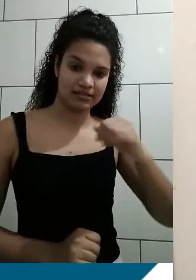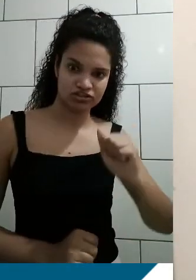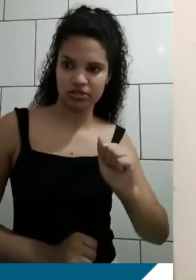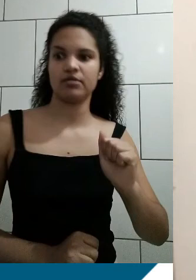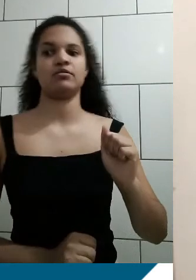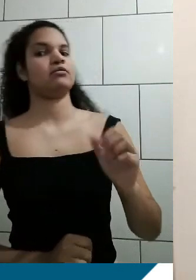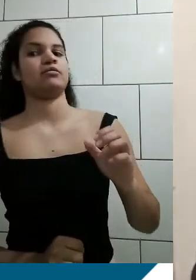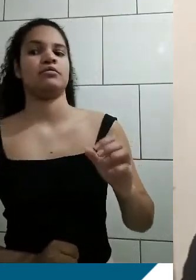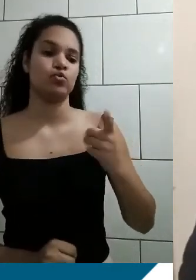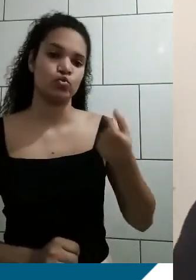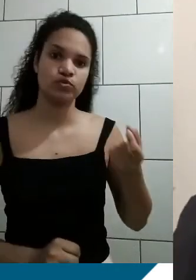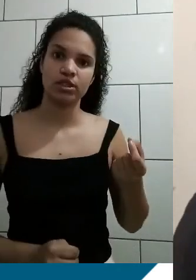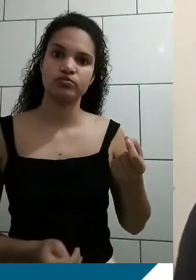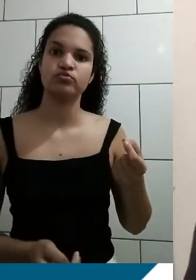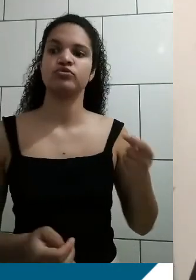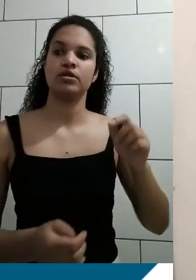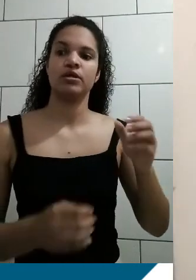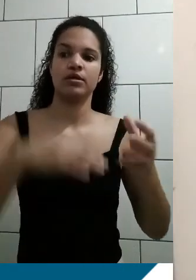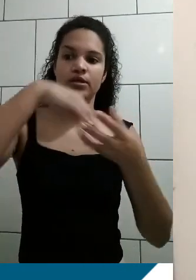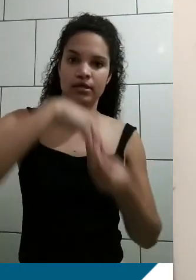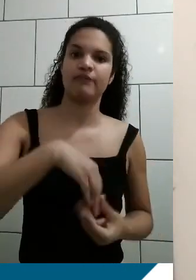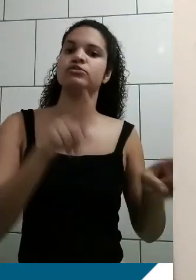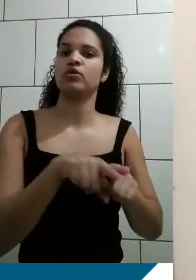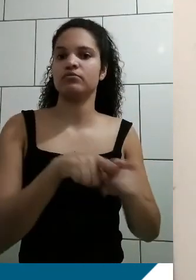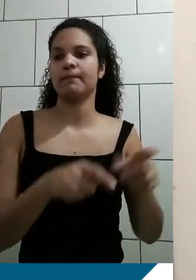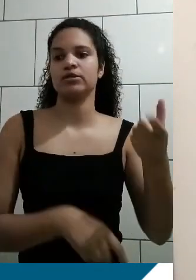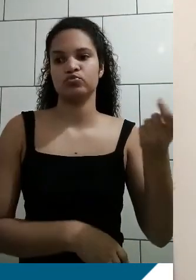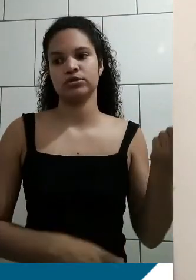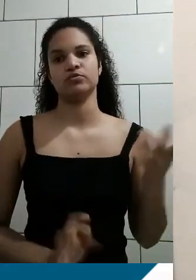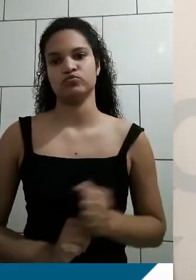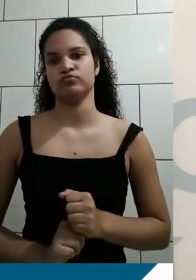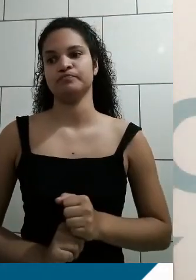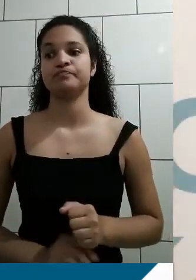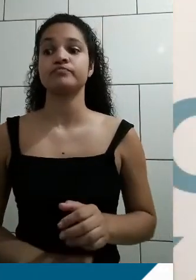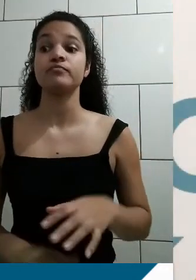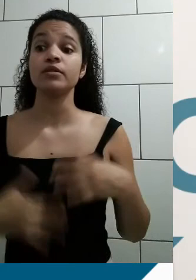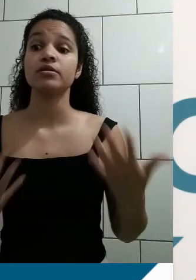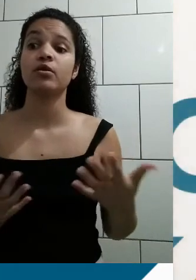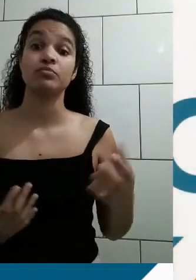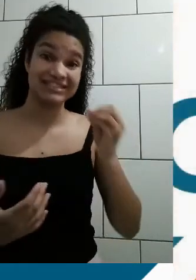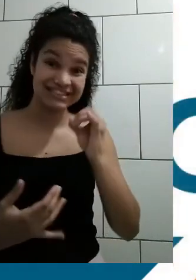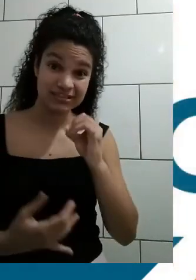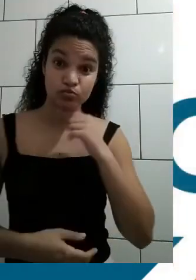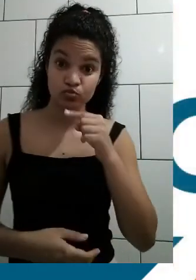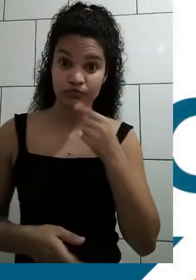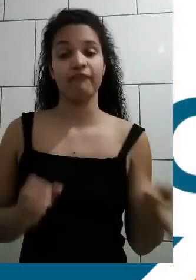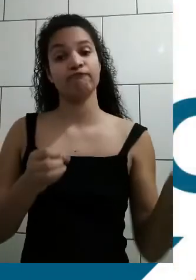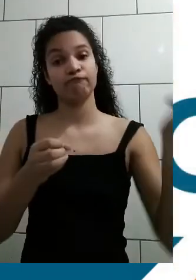pessoal. Se você ficou com alguma dúvida, volte à aula, assista às aulas anteriores. Um bom estudo para você aí e um abraço.